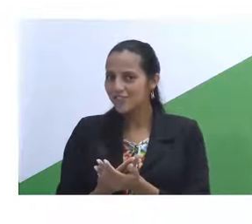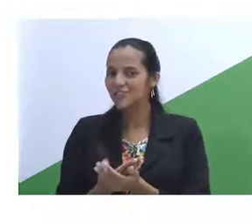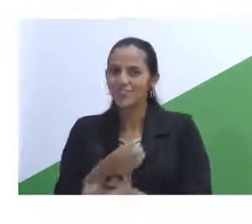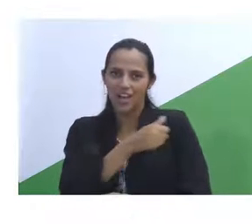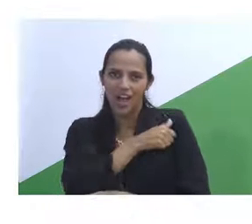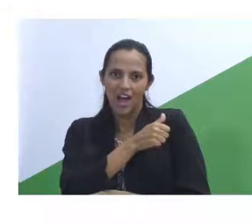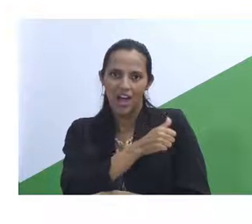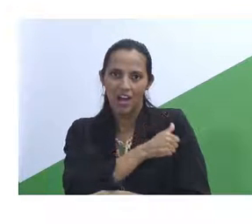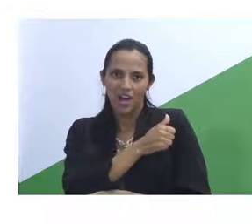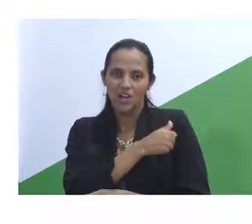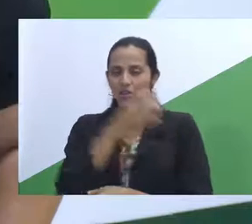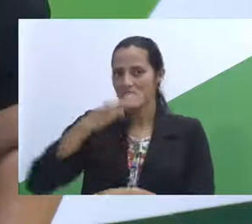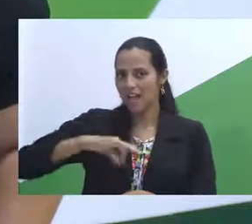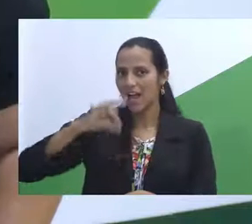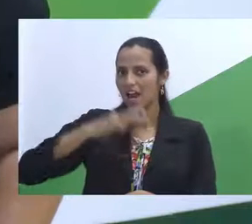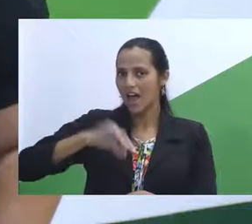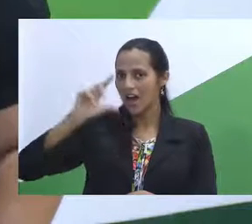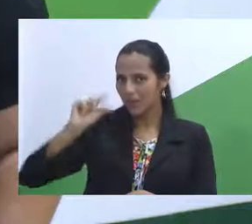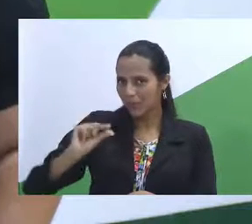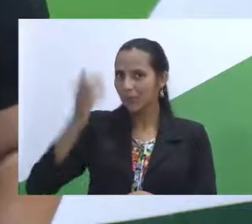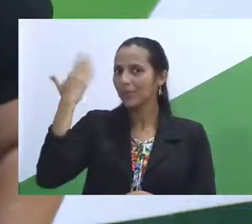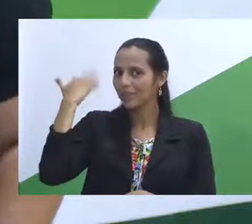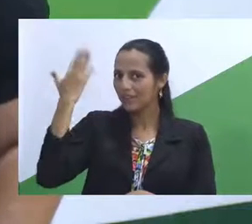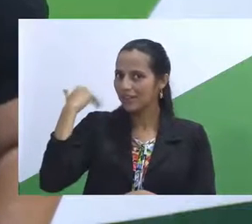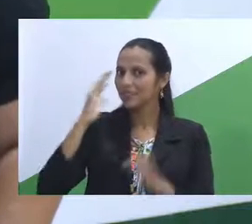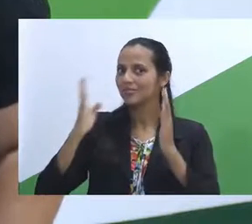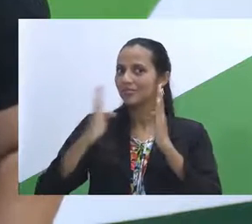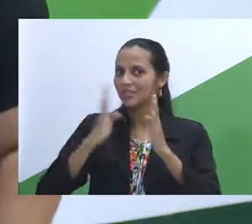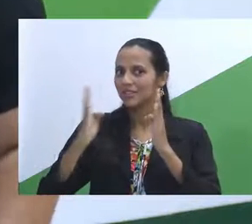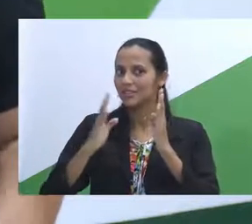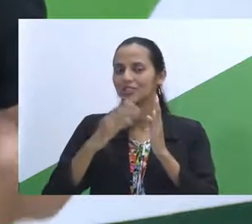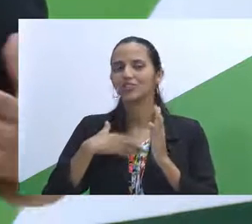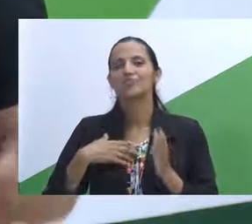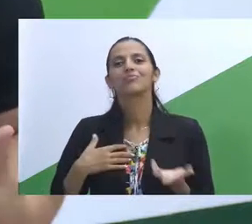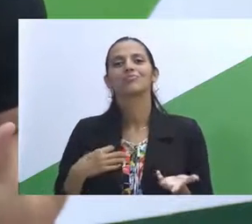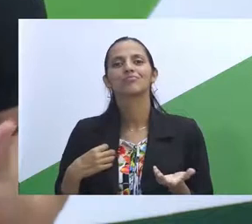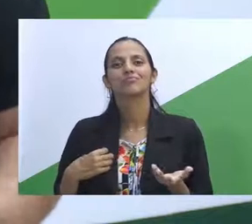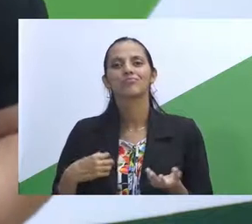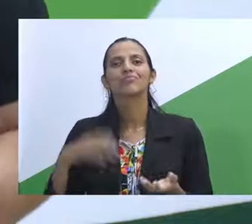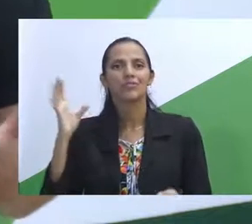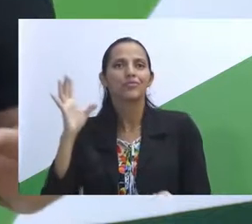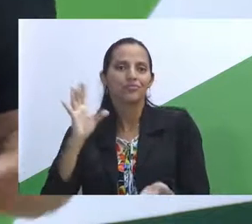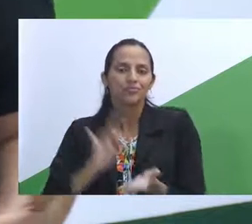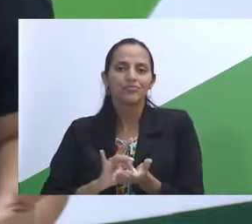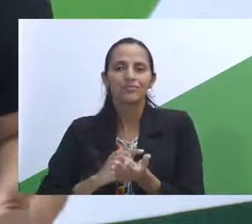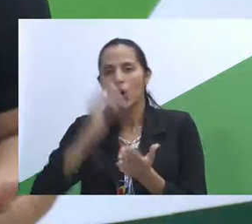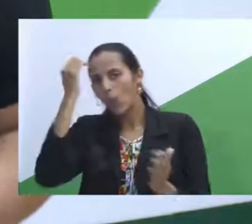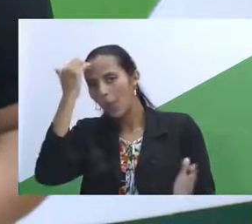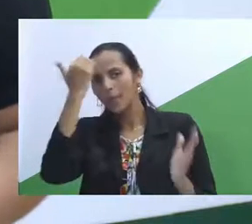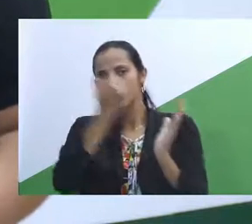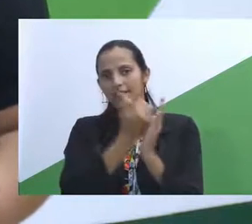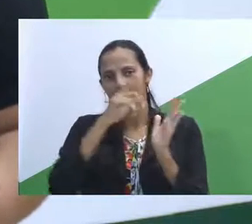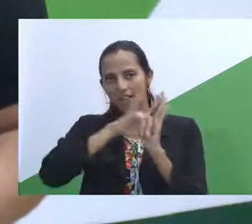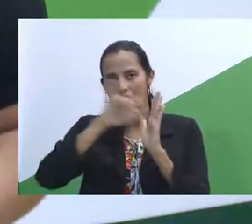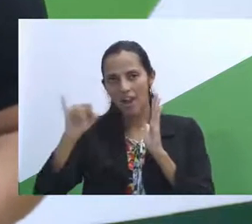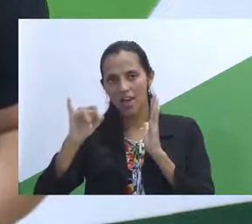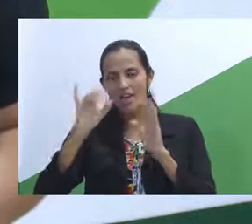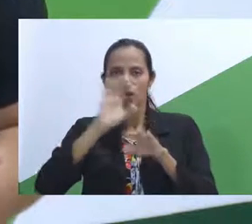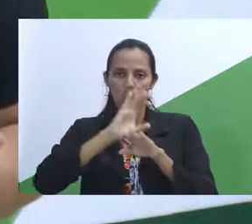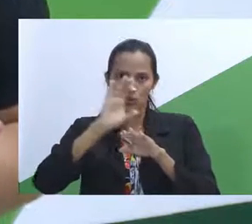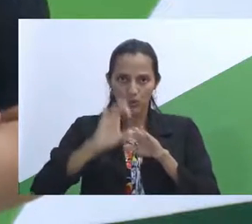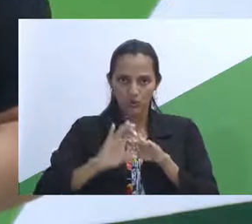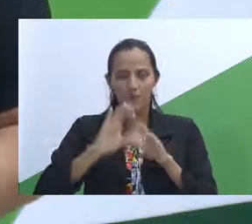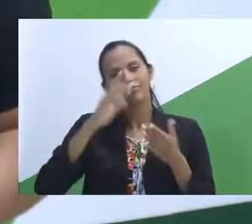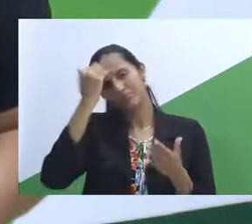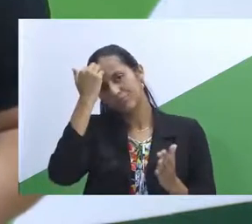estudantes, salário mínimo nesse período, ele realmente atendia ao que a Constituição diz. Salário mínimo, então,